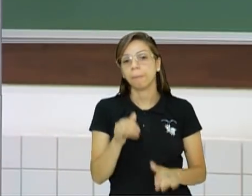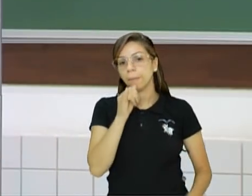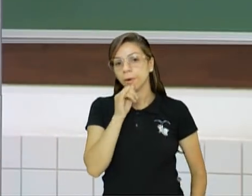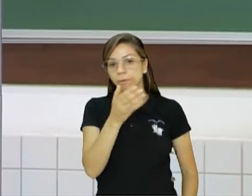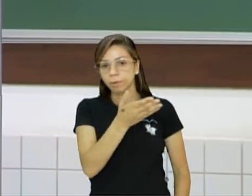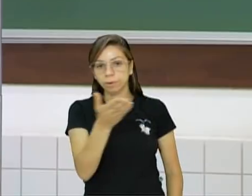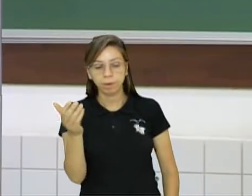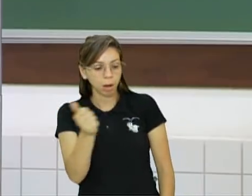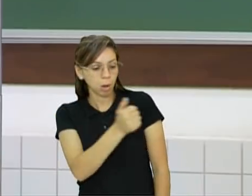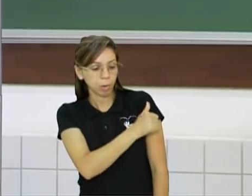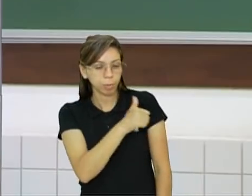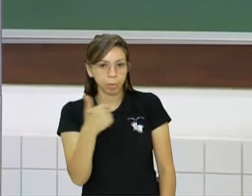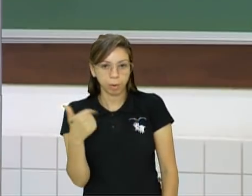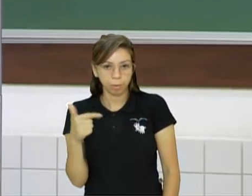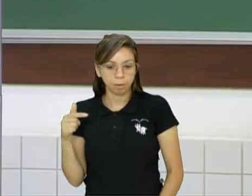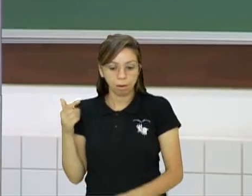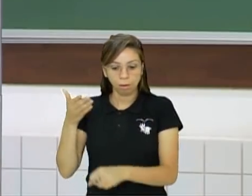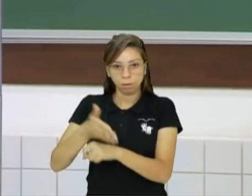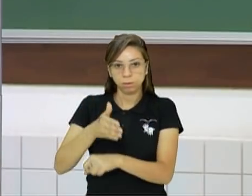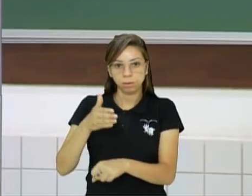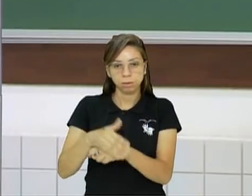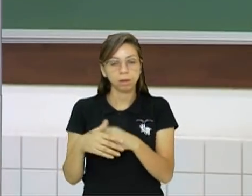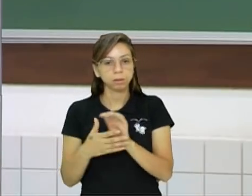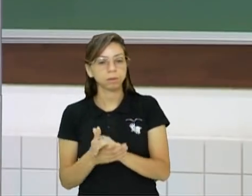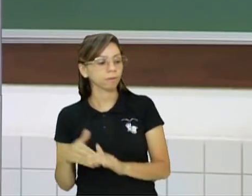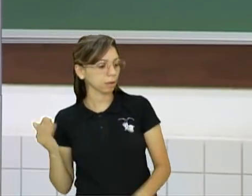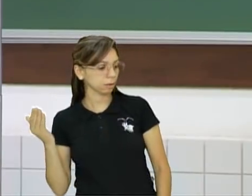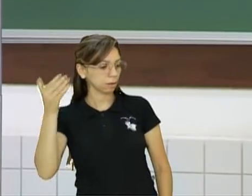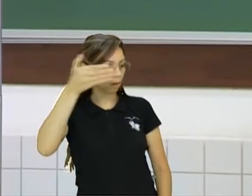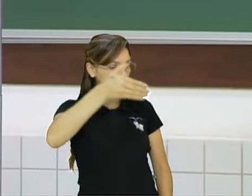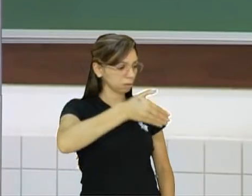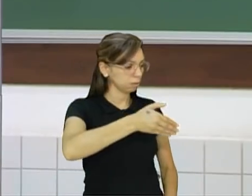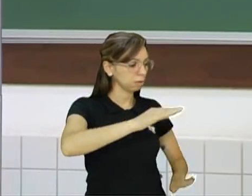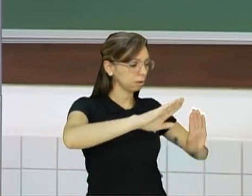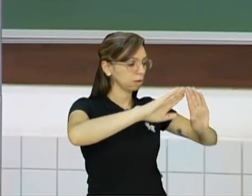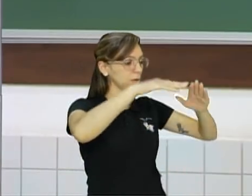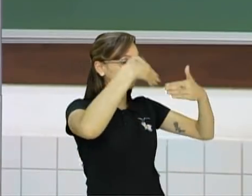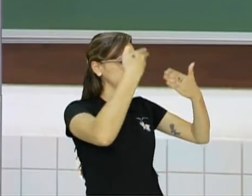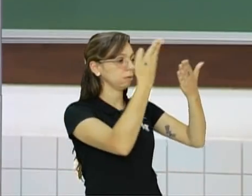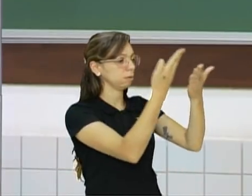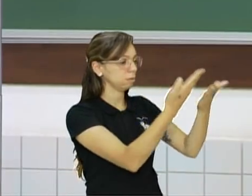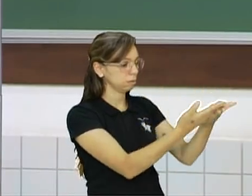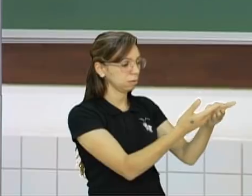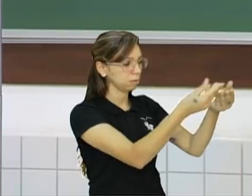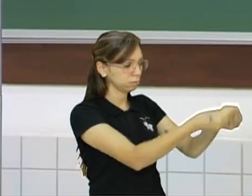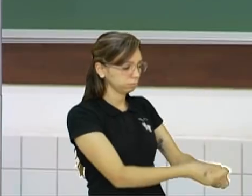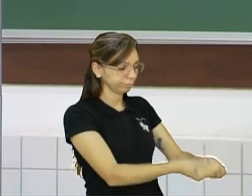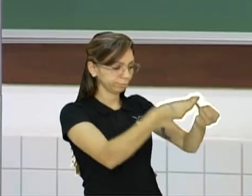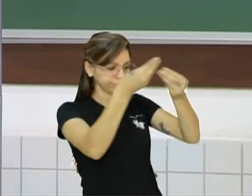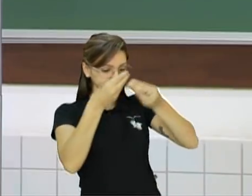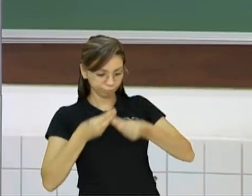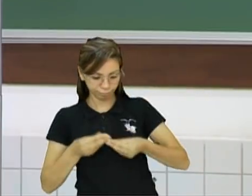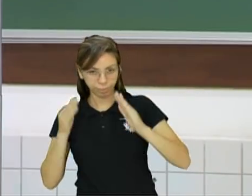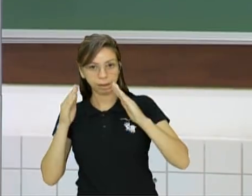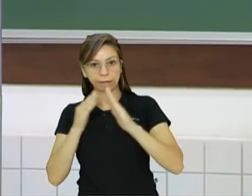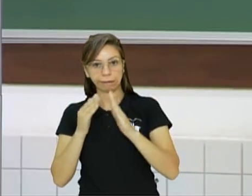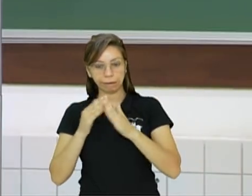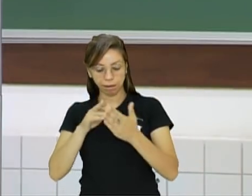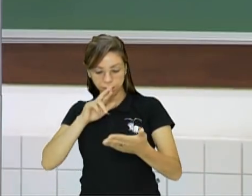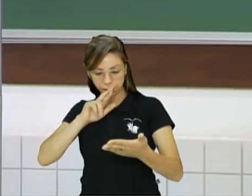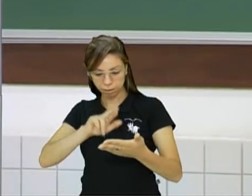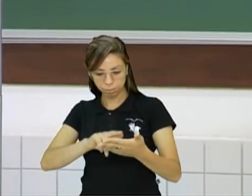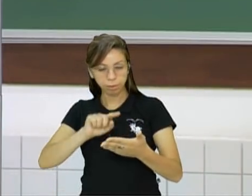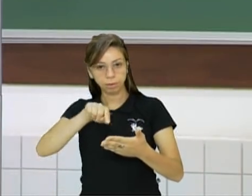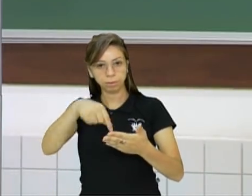à atividade online, vá até a sua escola, pegar a apostila e fazer em casa. O importante, meus amores,